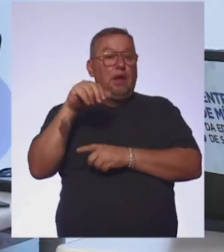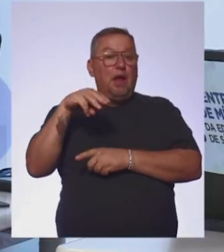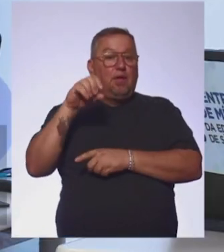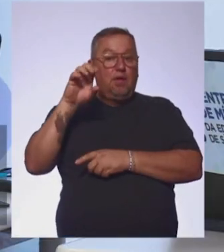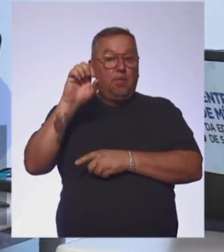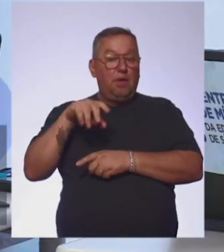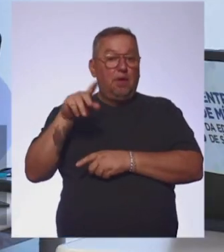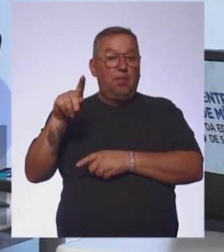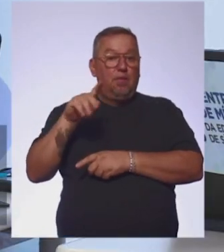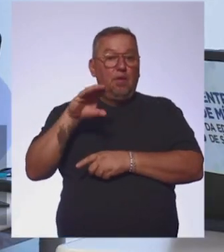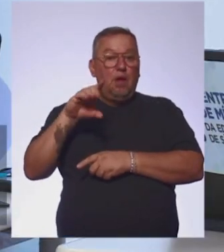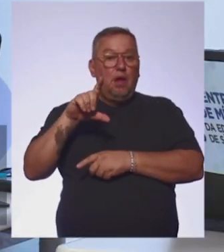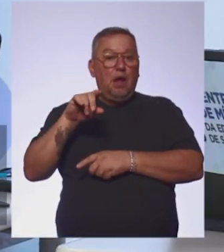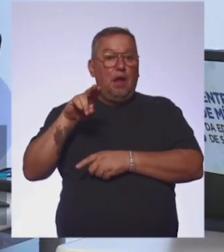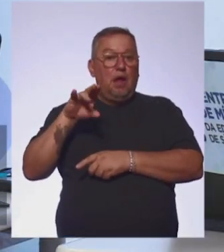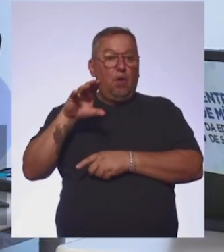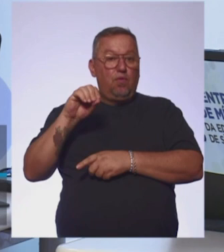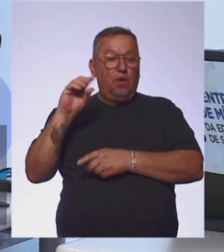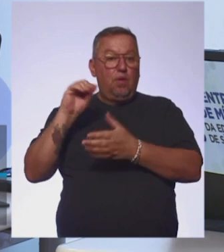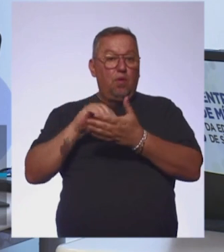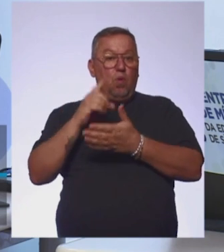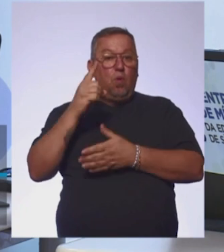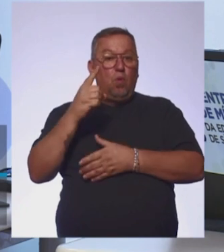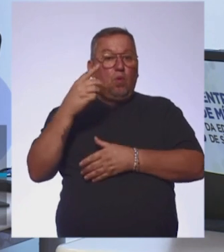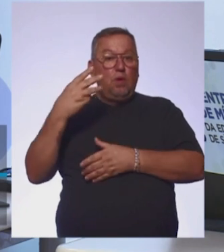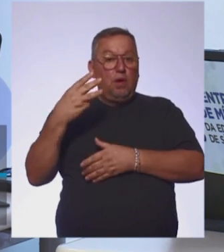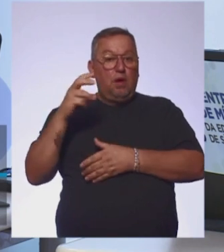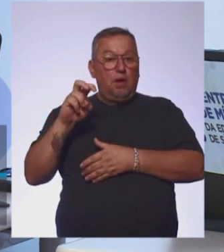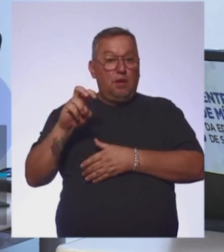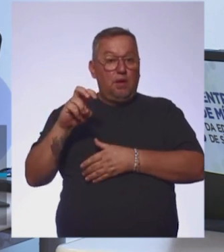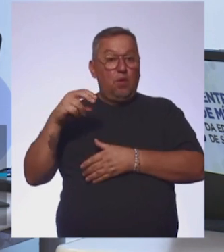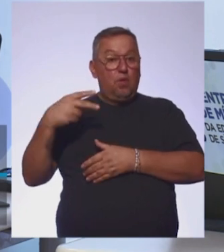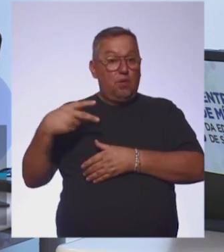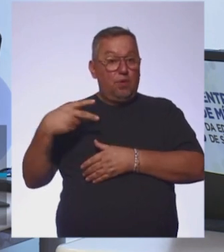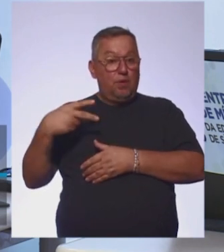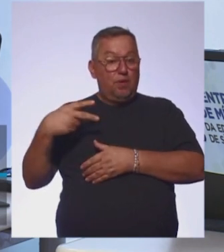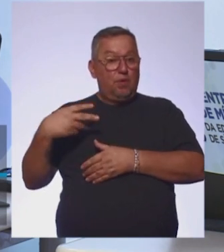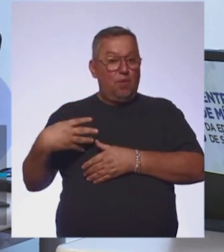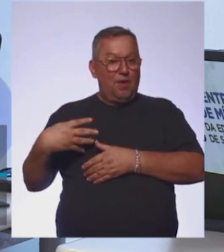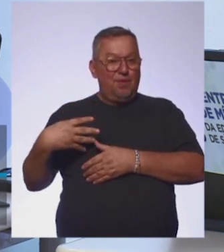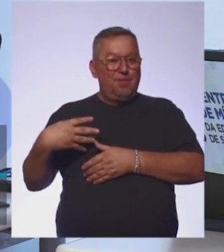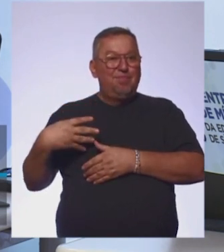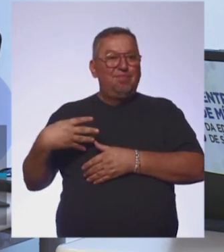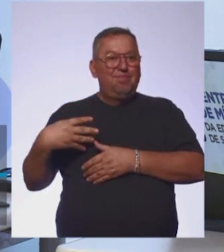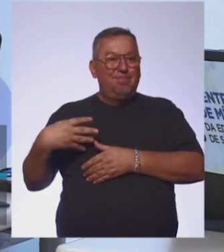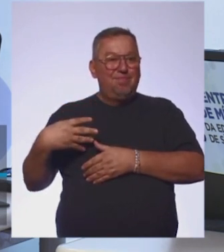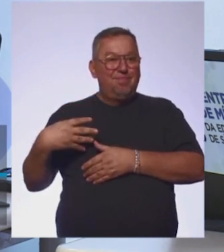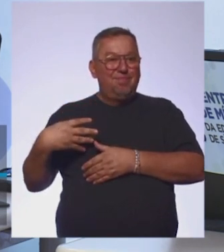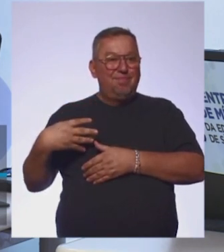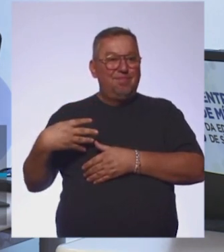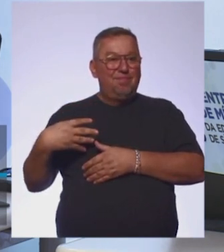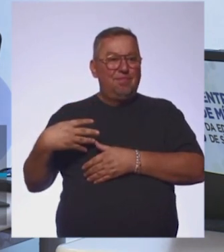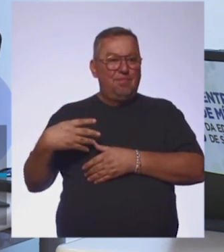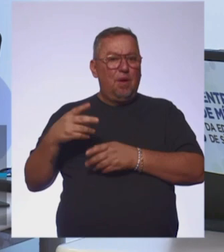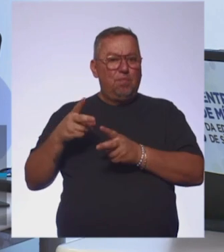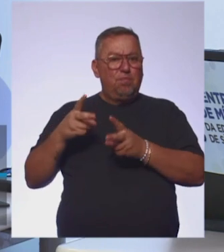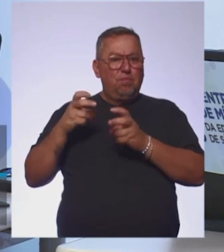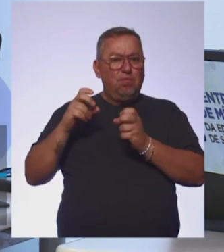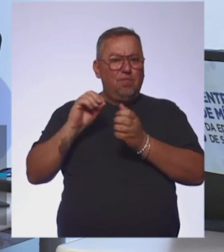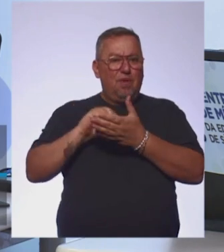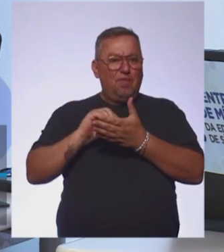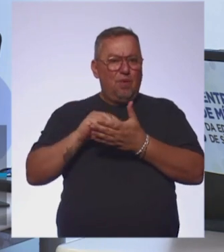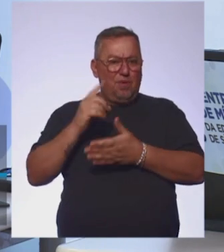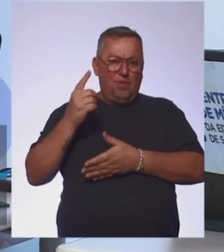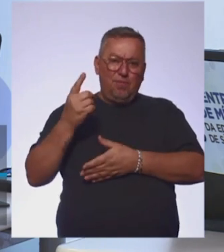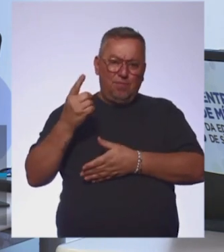Cláudia colocou 1, 3, 5, 2 e 4. Ela colocou. Deu para perceber que vai faltar algum,